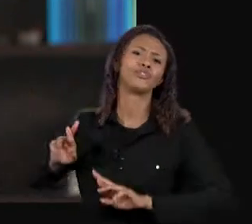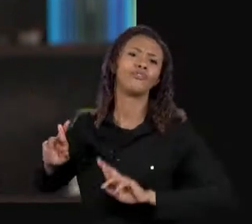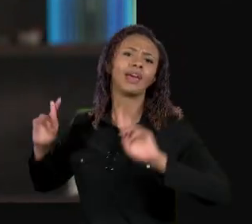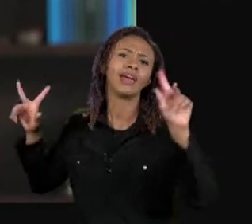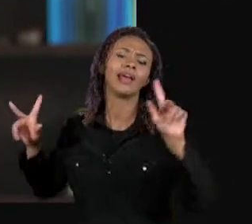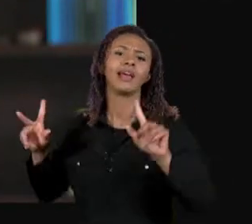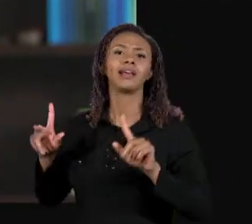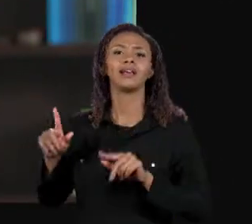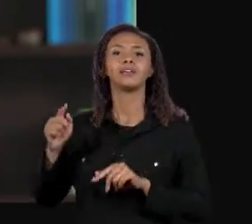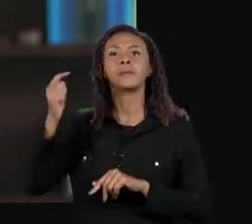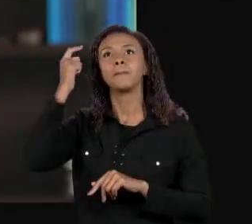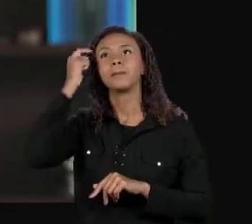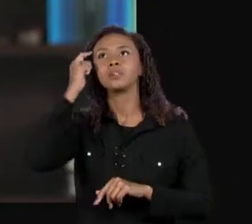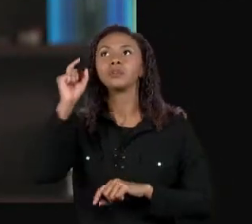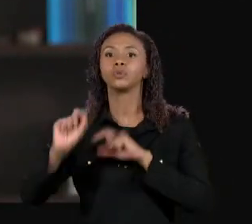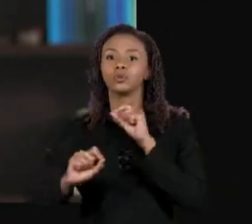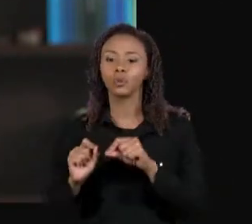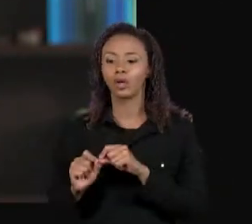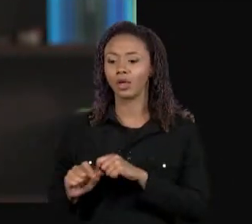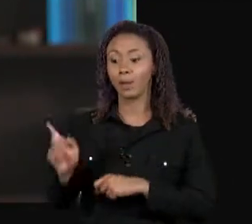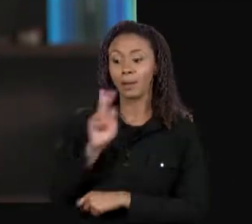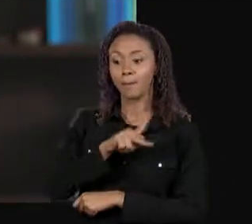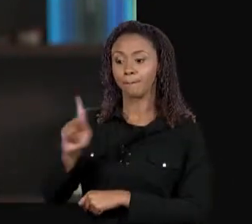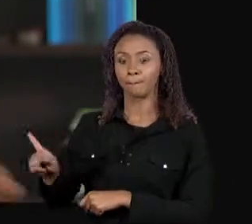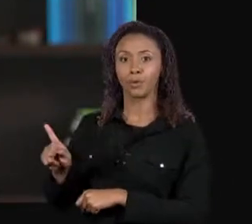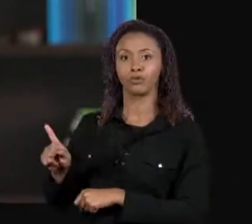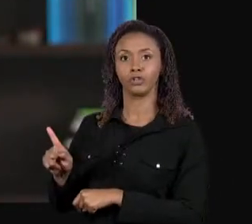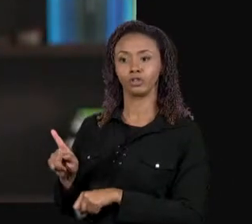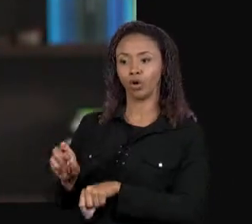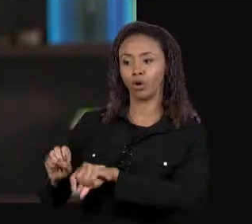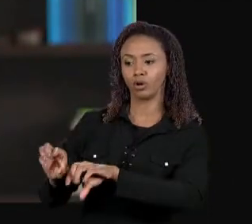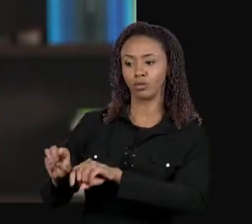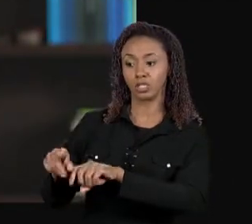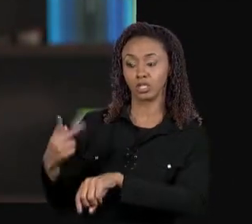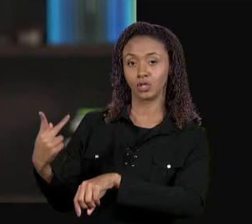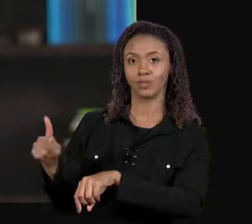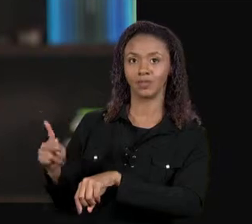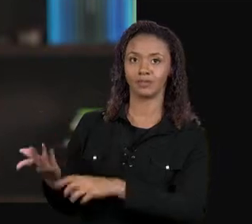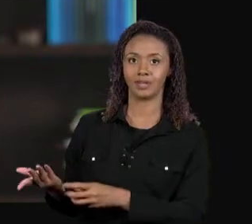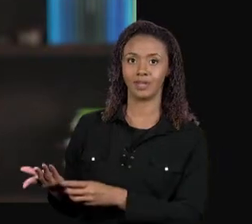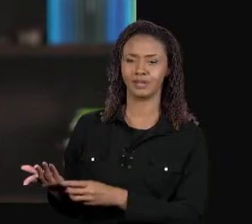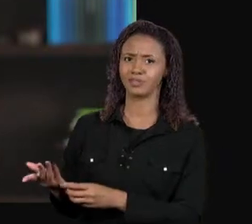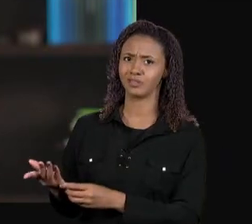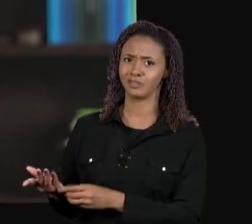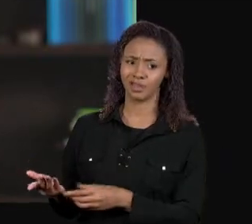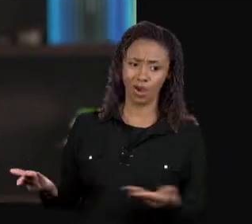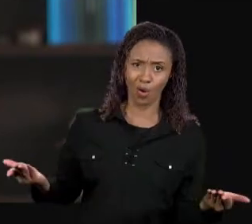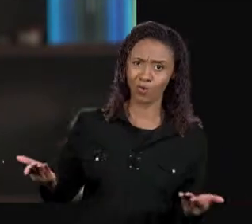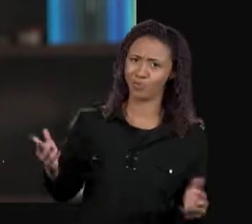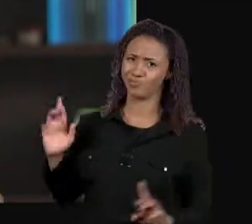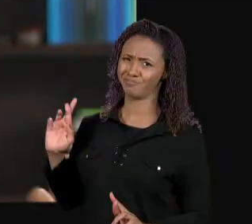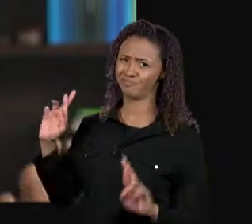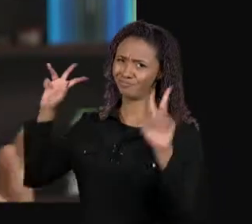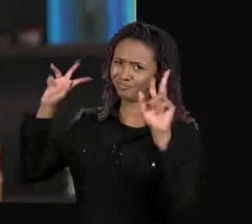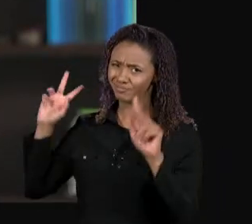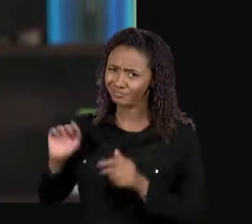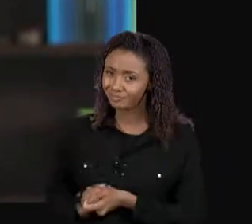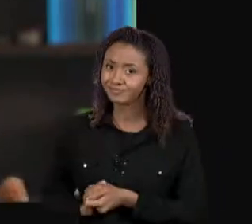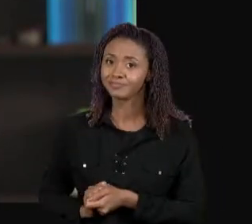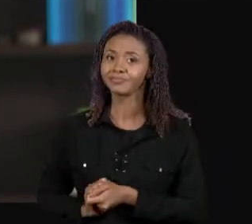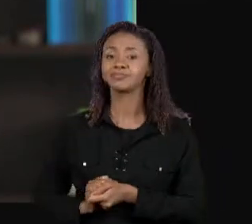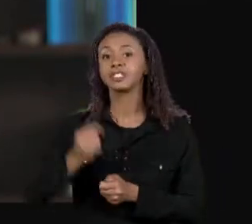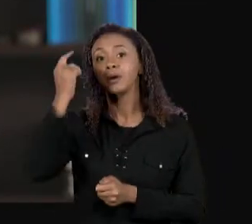e de um patamar, por exemplo, de formação de professores, muito diferente do que nós temos hoje, né? Toda a discussão, por exemplo,